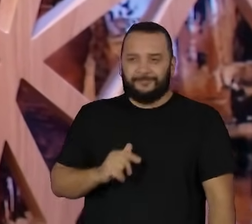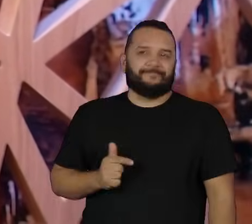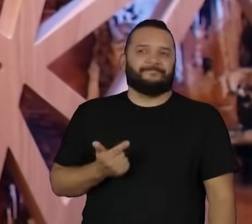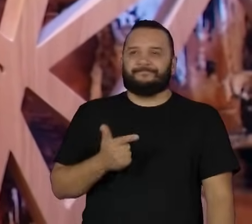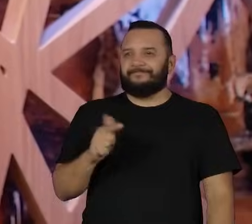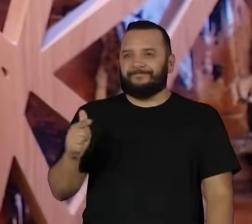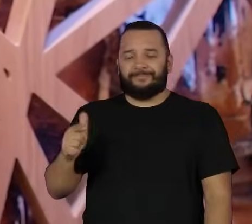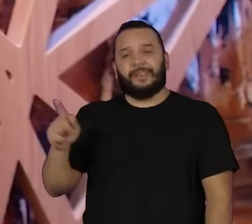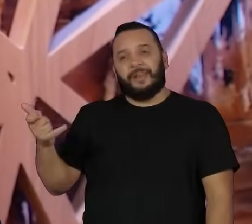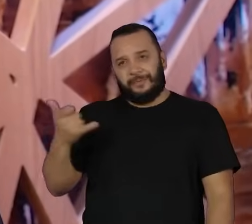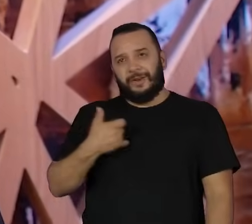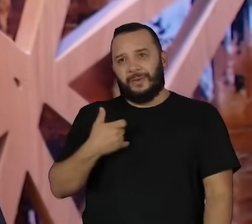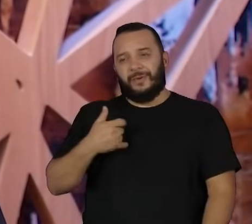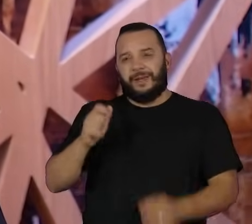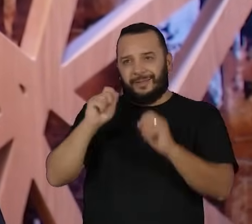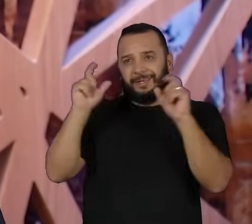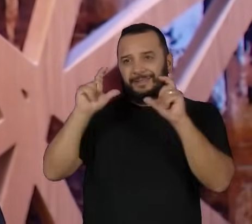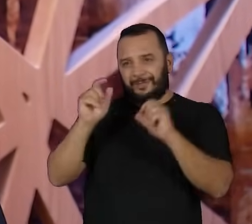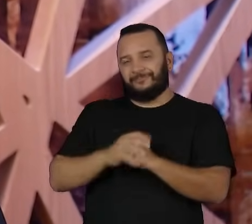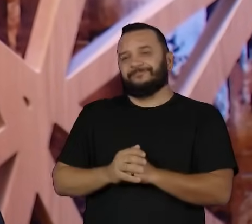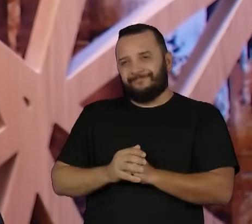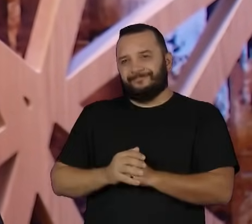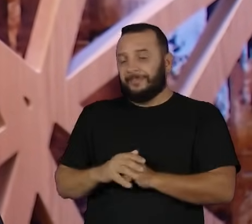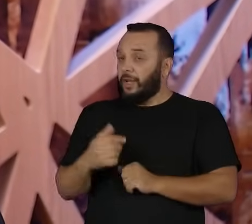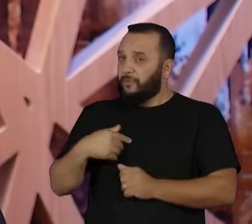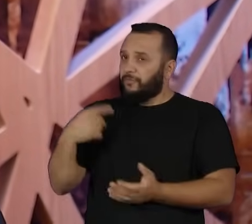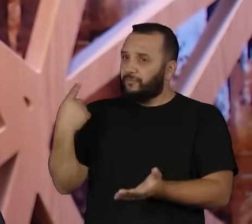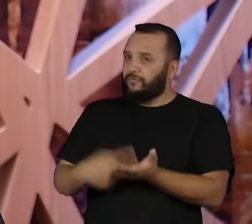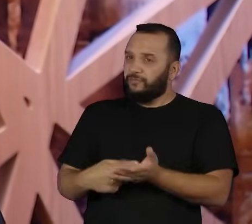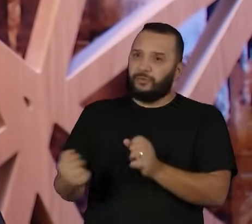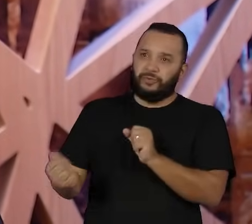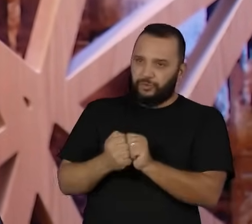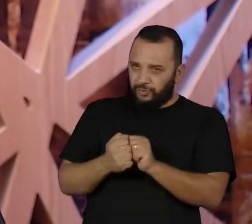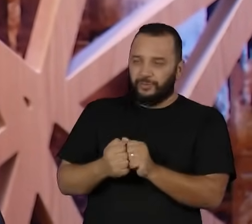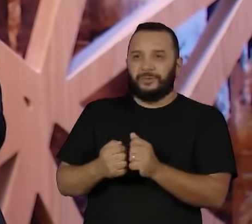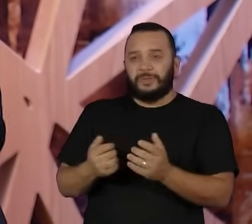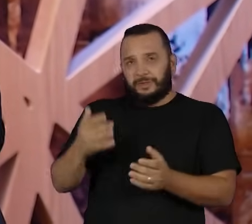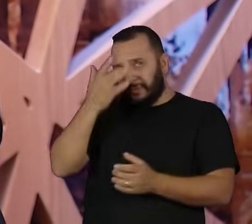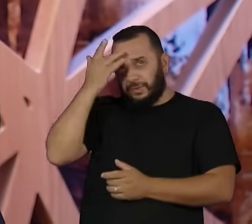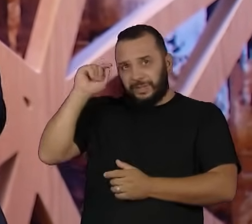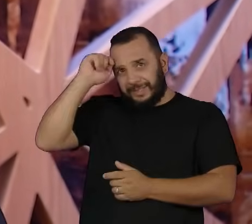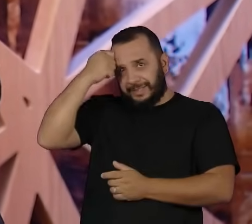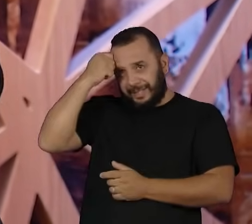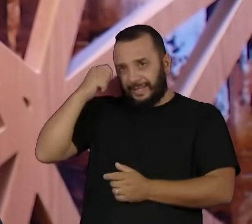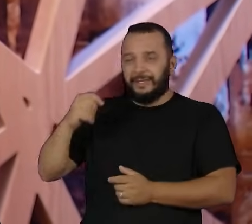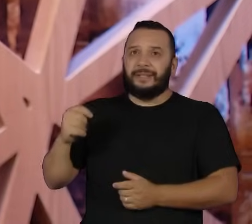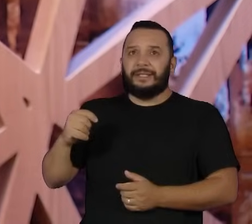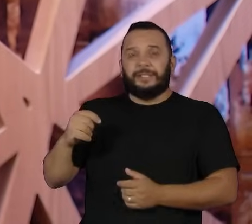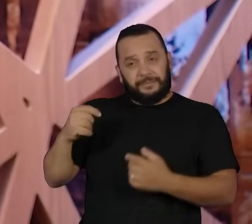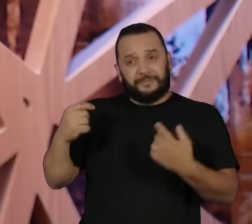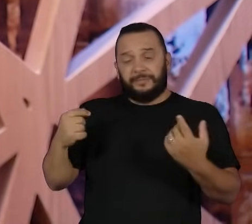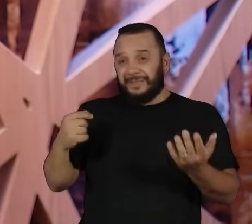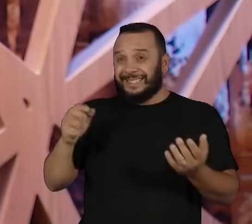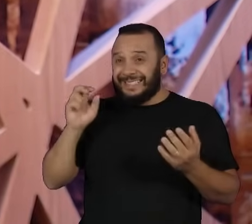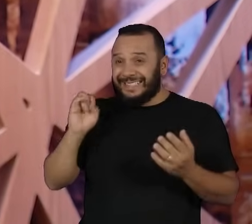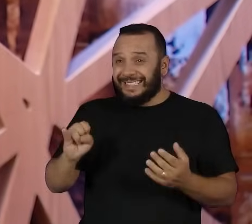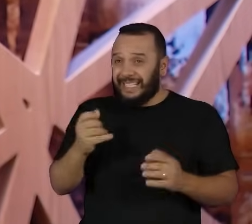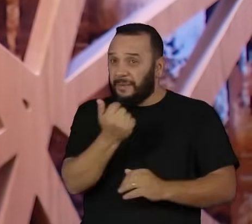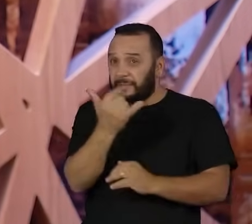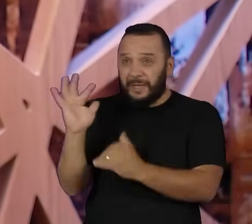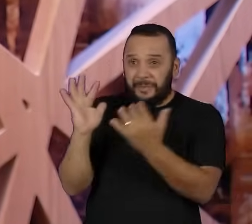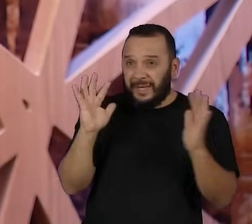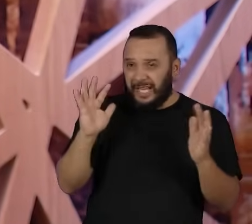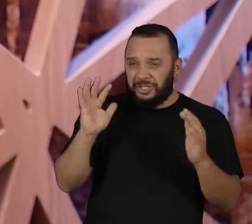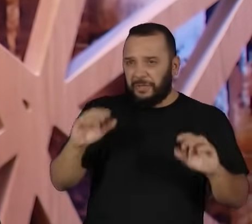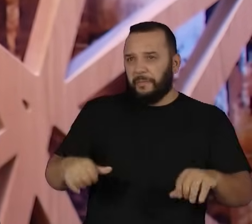alertou sobre isso e a gente falou, vamos junto, vamos construir, a gente quer ser ouvido. As pessoas negras são as mais impactadas pelas